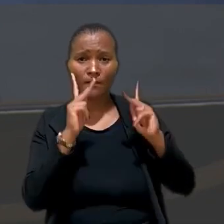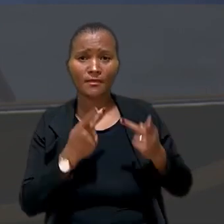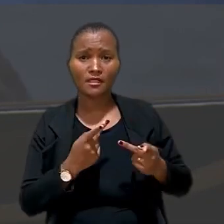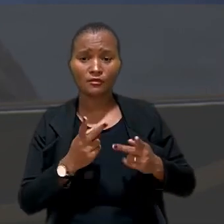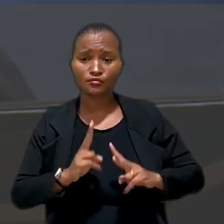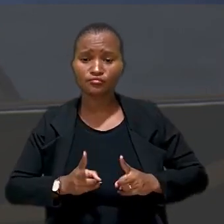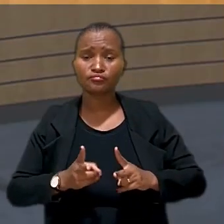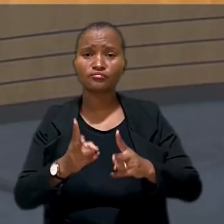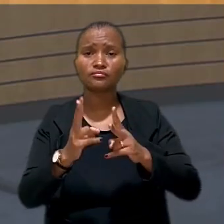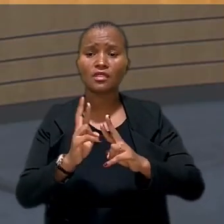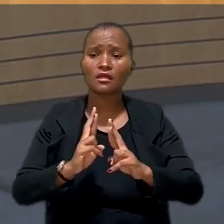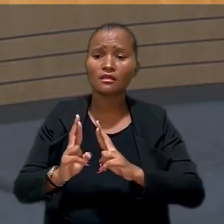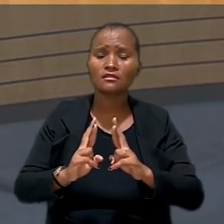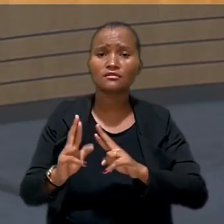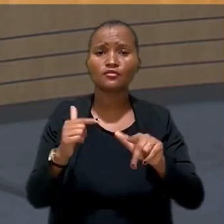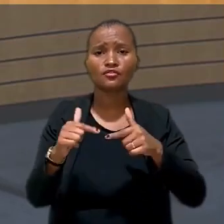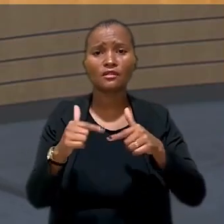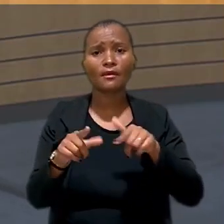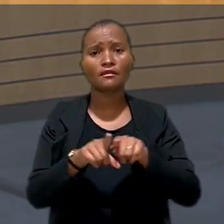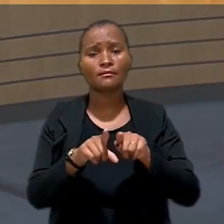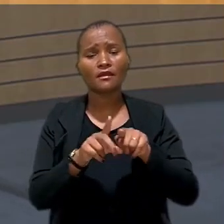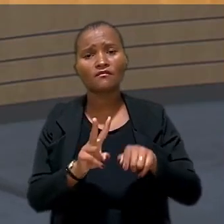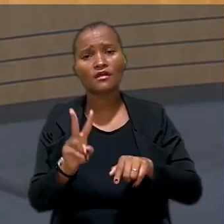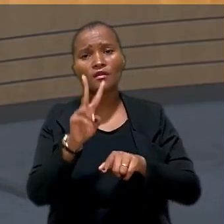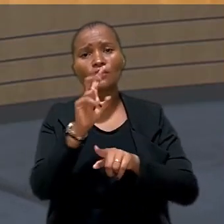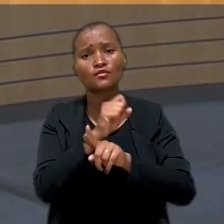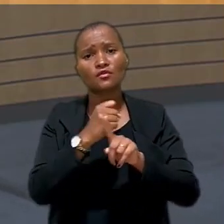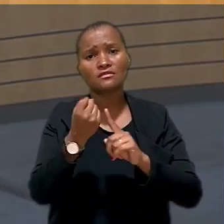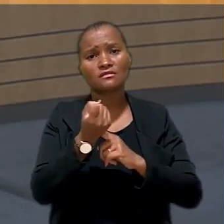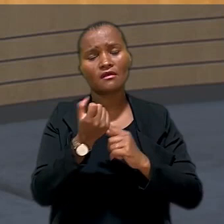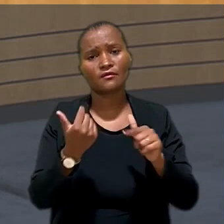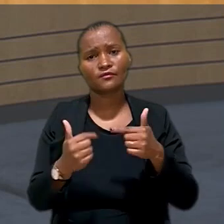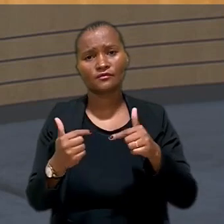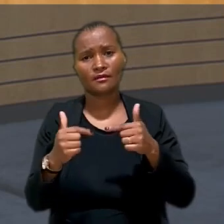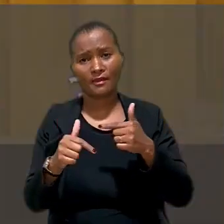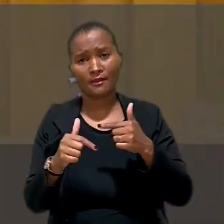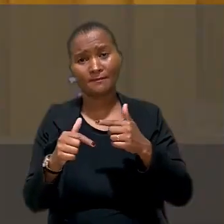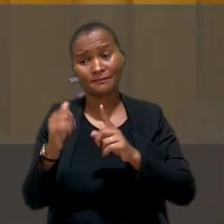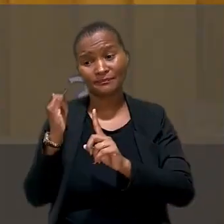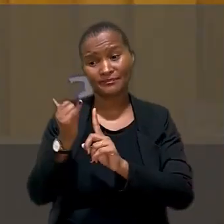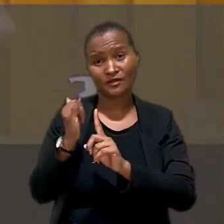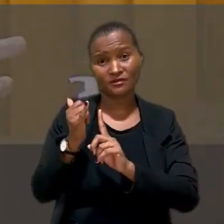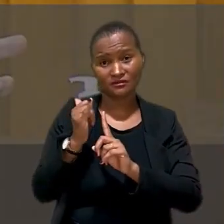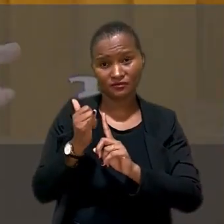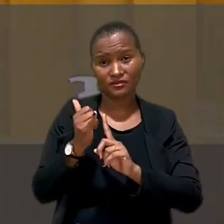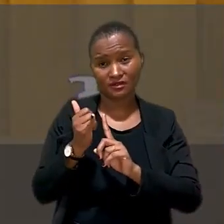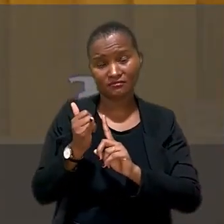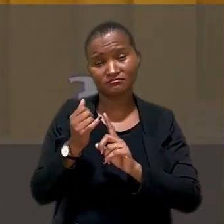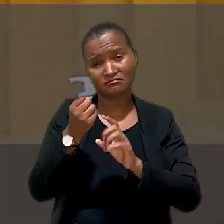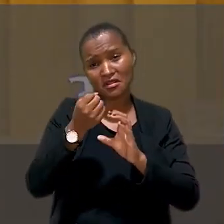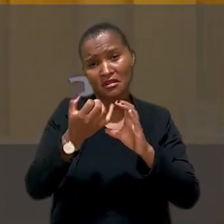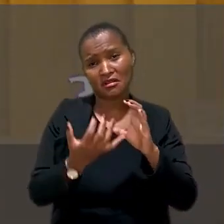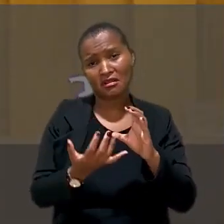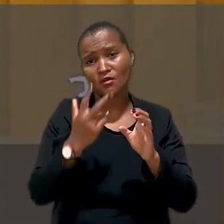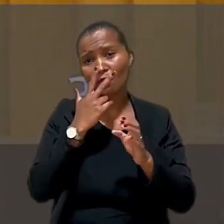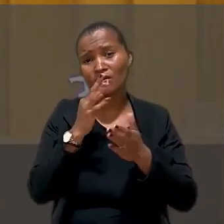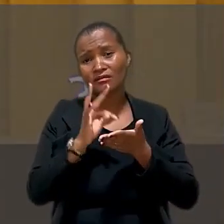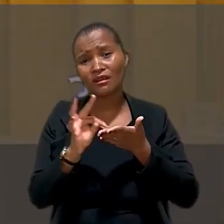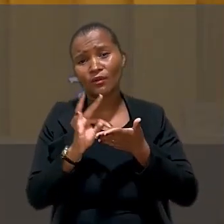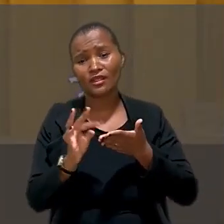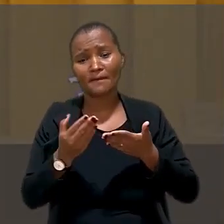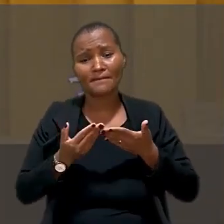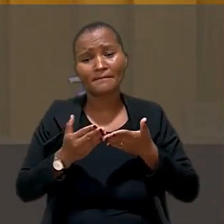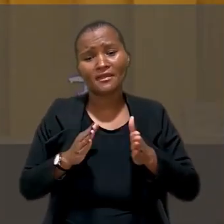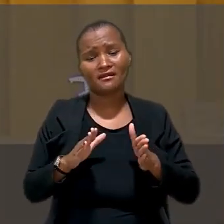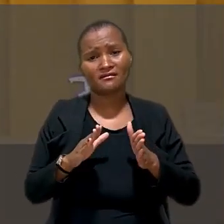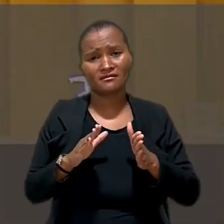da continuidade da relação de emprego e do valor social do trabalho. Para o relator, ficou caracterizada a teoria